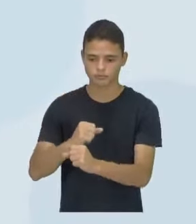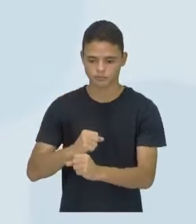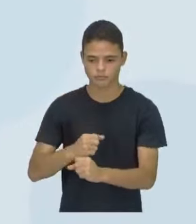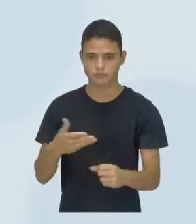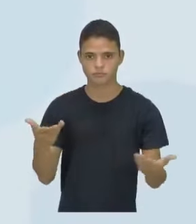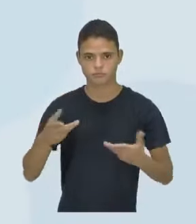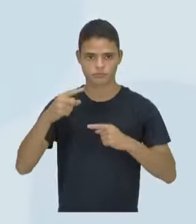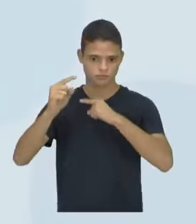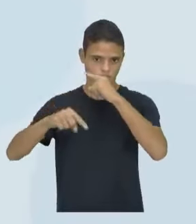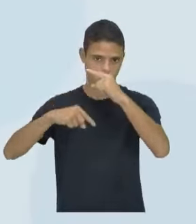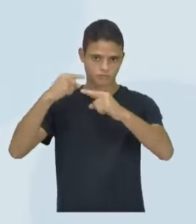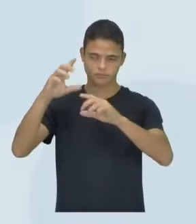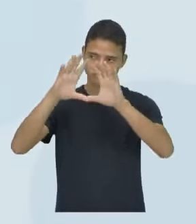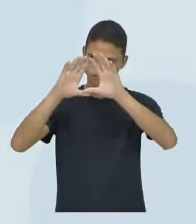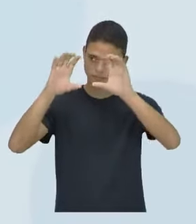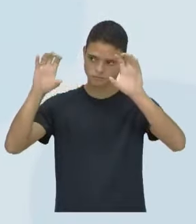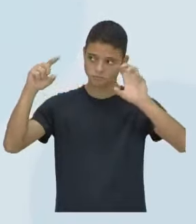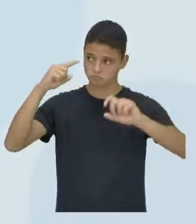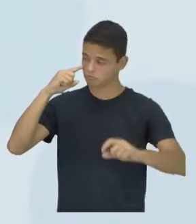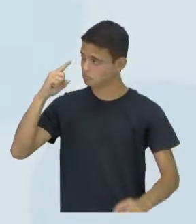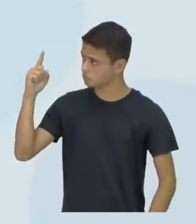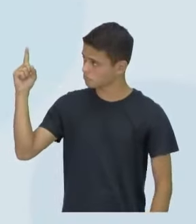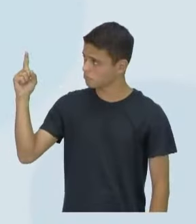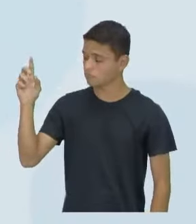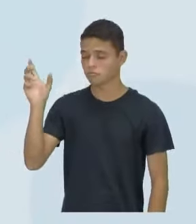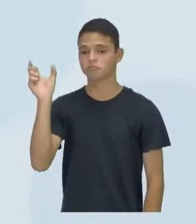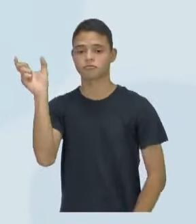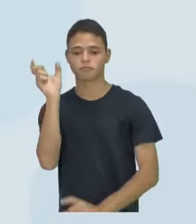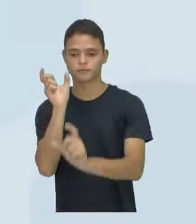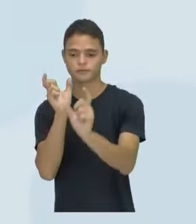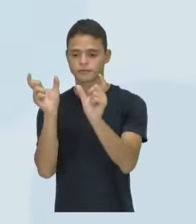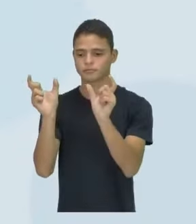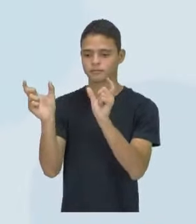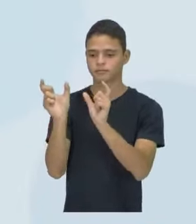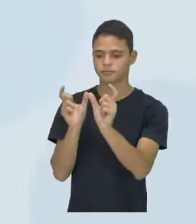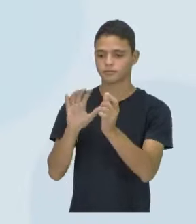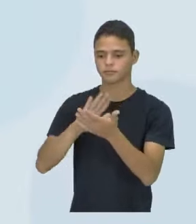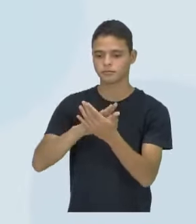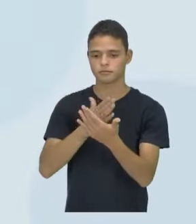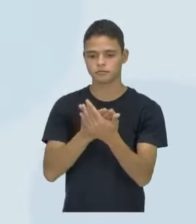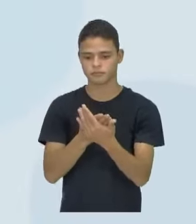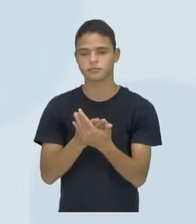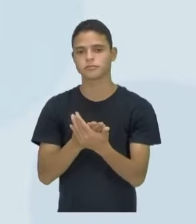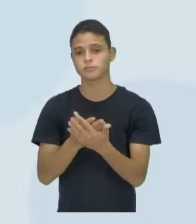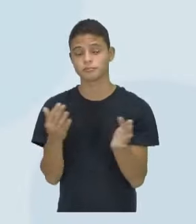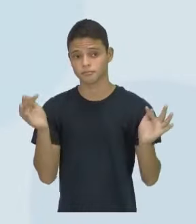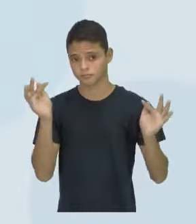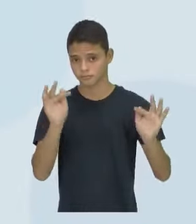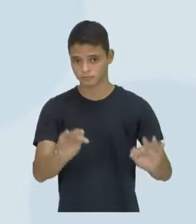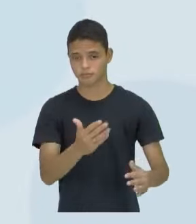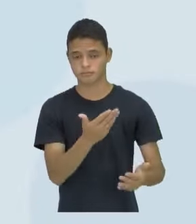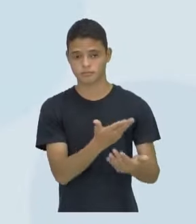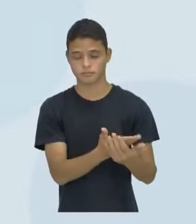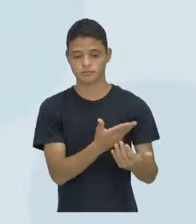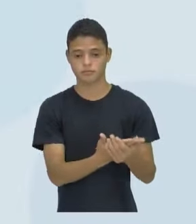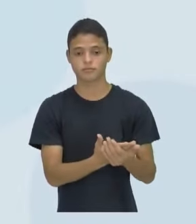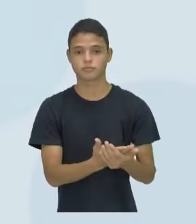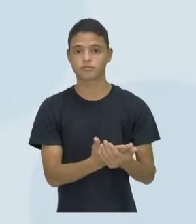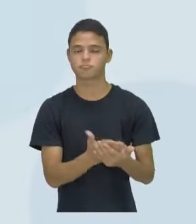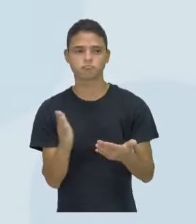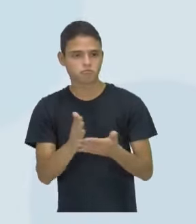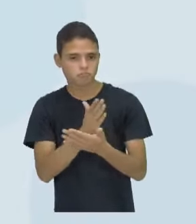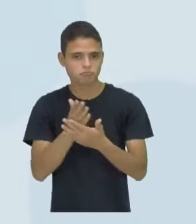essa nuvem de palavras, como a Rosana traduziu aqui para a gente, né, the word cloud. E aí, no final da aula, eu pedi para que vocês sugerissem